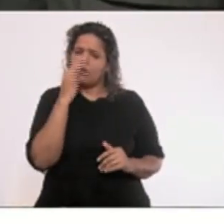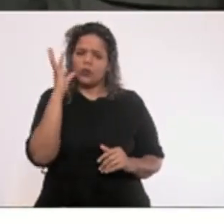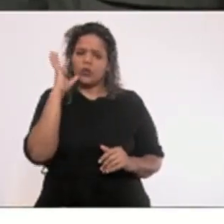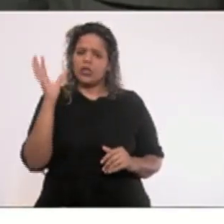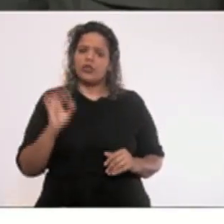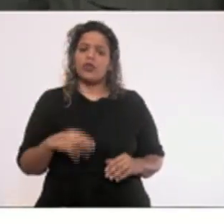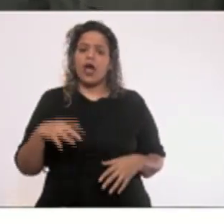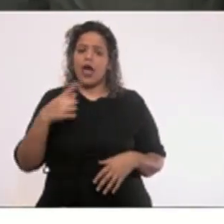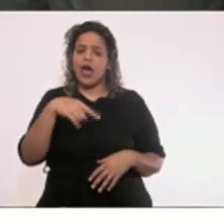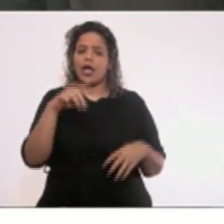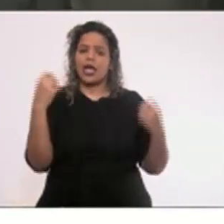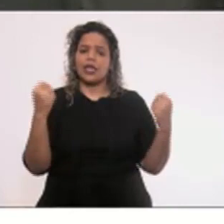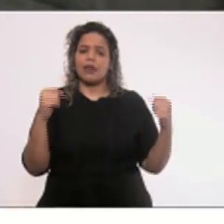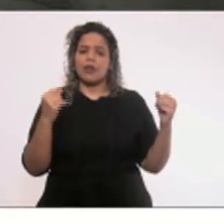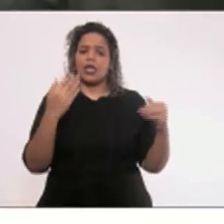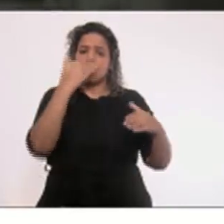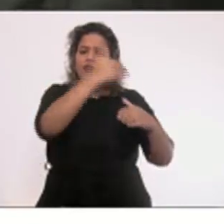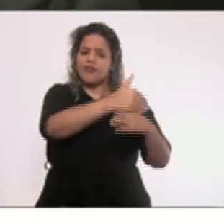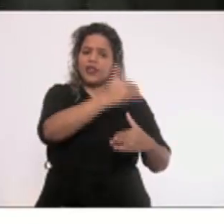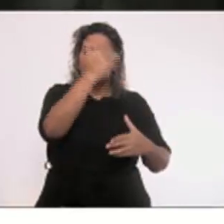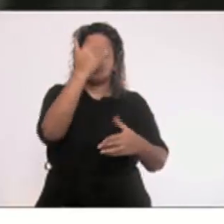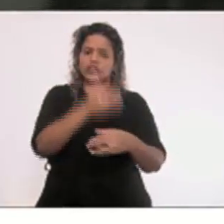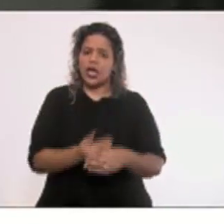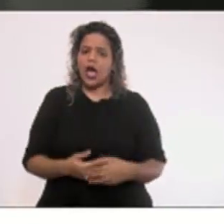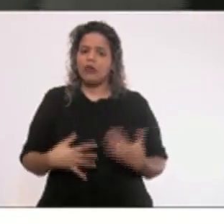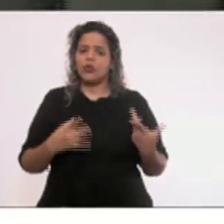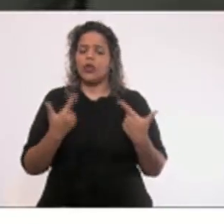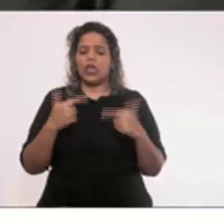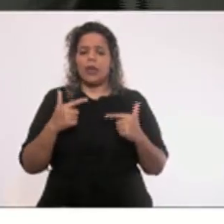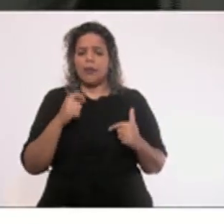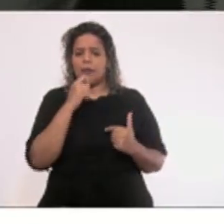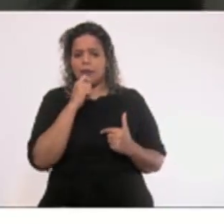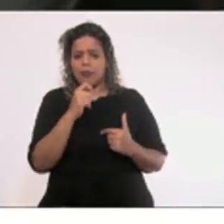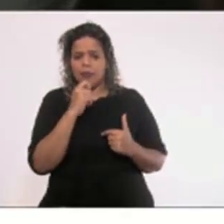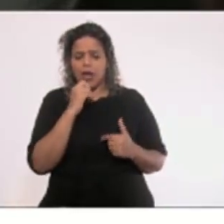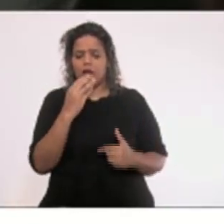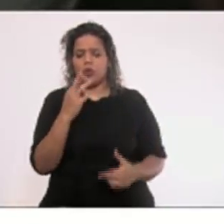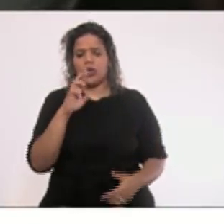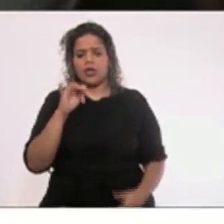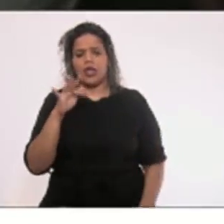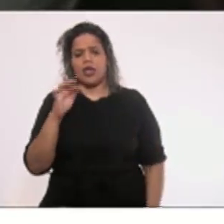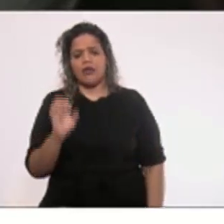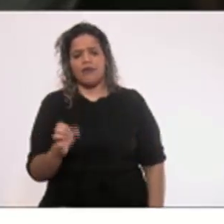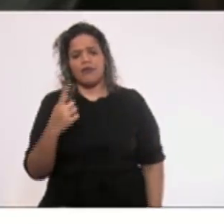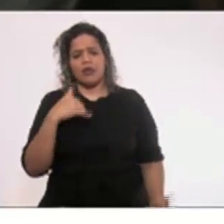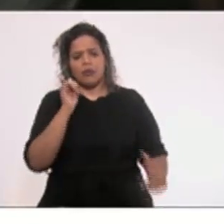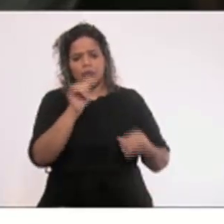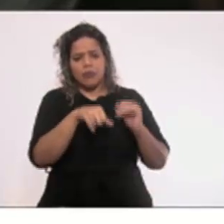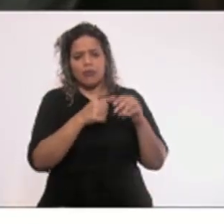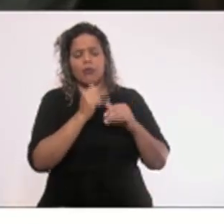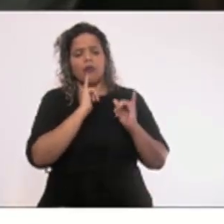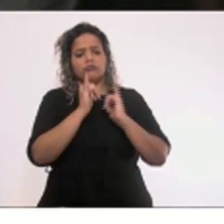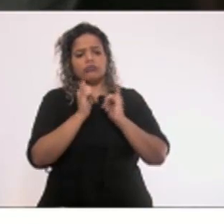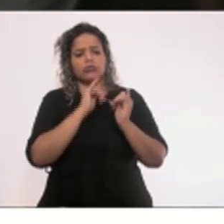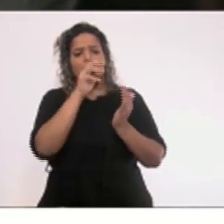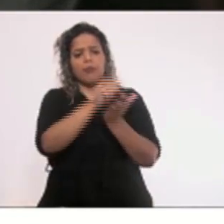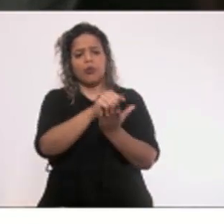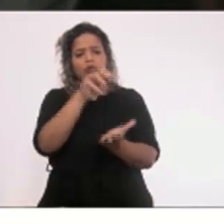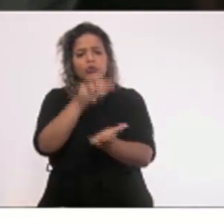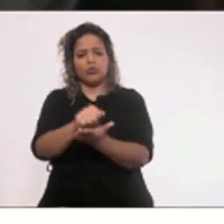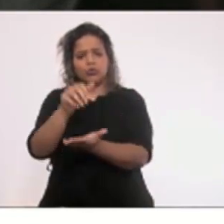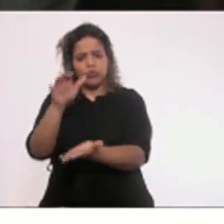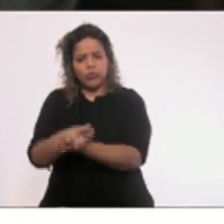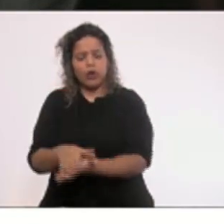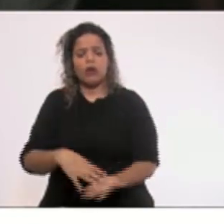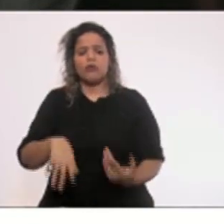As academias de condomínio estão fechadas, está gerando desemprego. O CREF arbitrariamente notificou vários condomínios, mas já foi